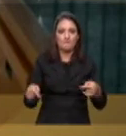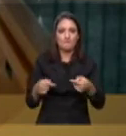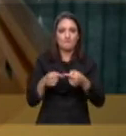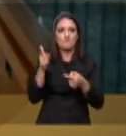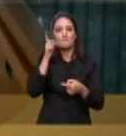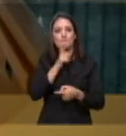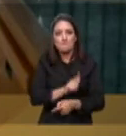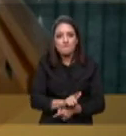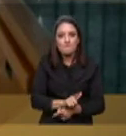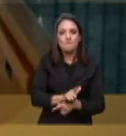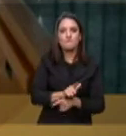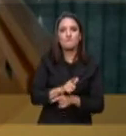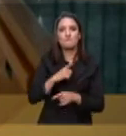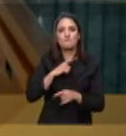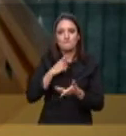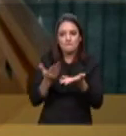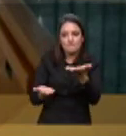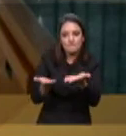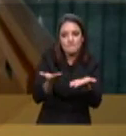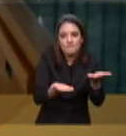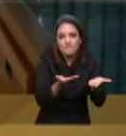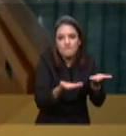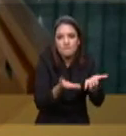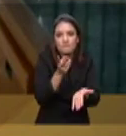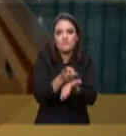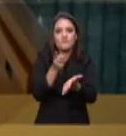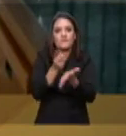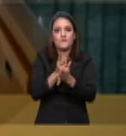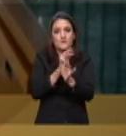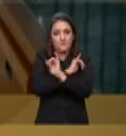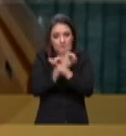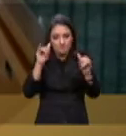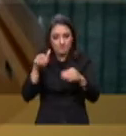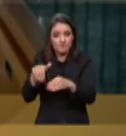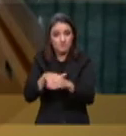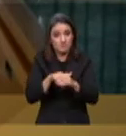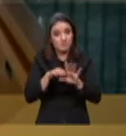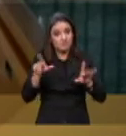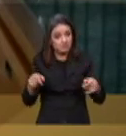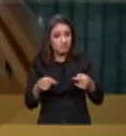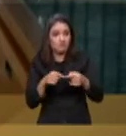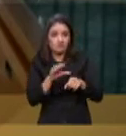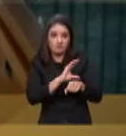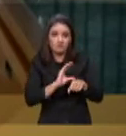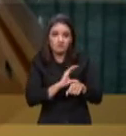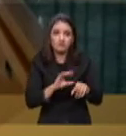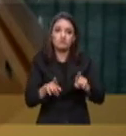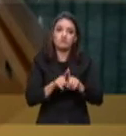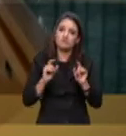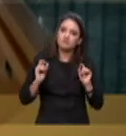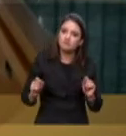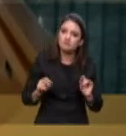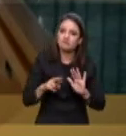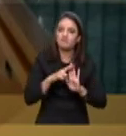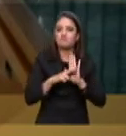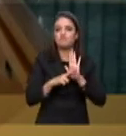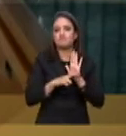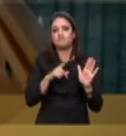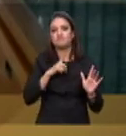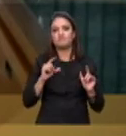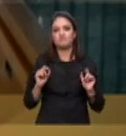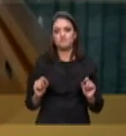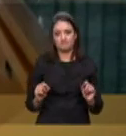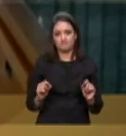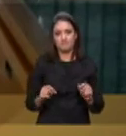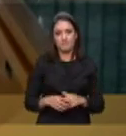de equacionamento e equilíbrio de constitucionalidade e do quadro normativo a ser considerado e